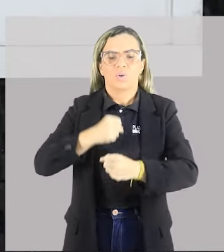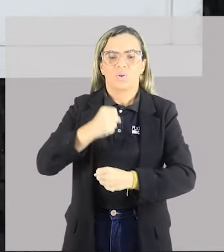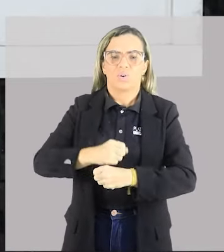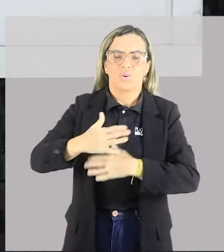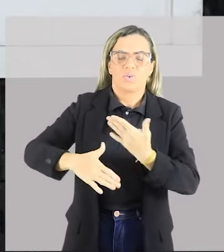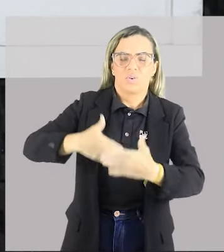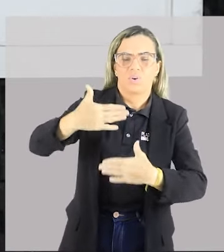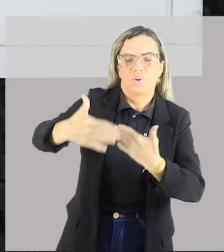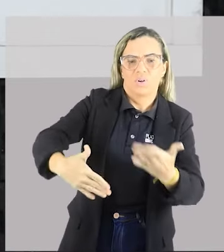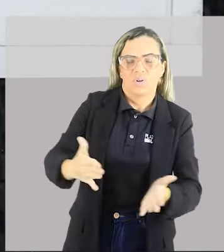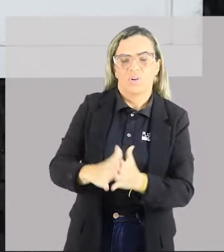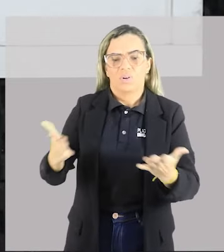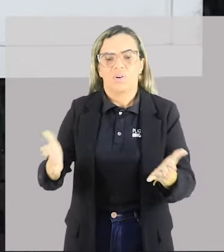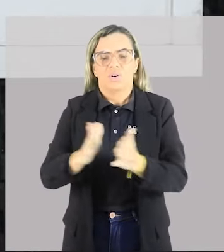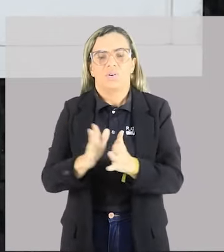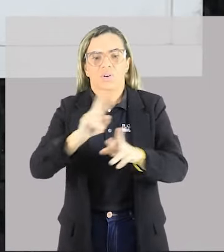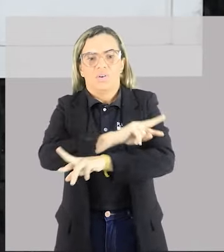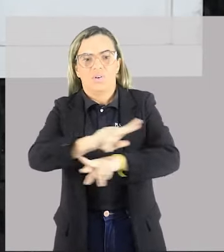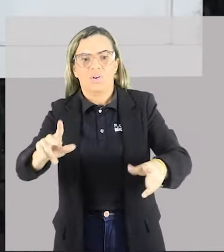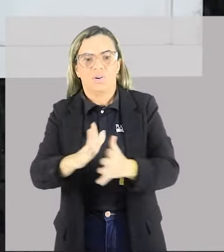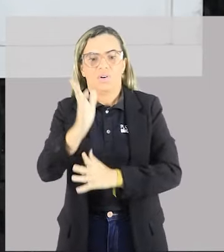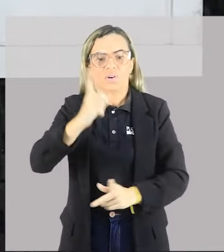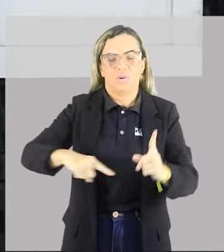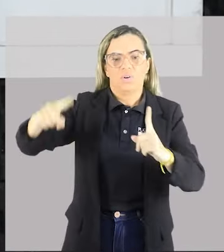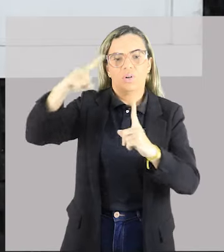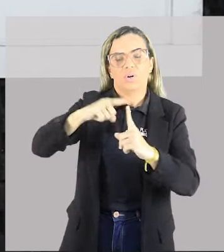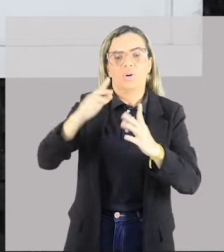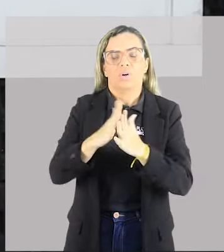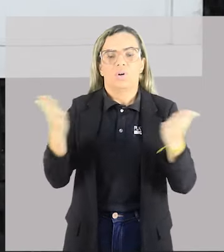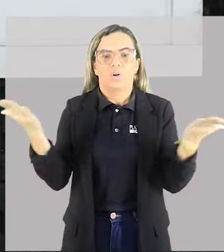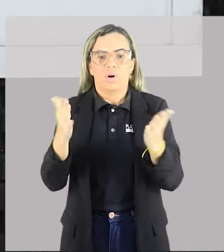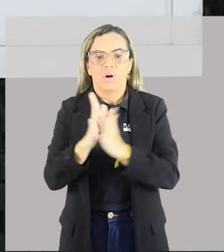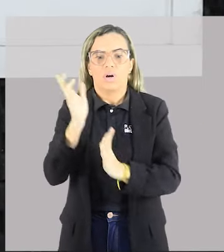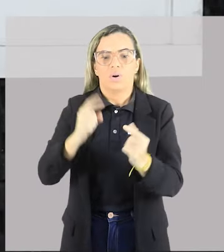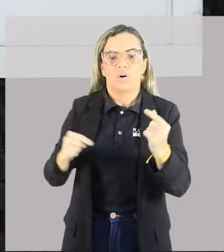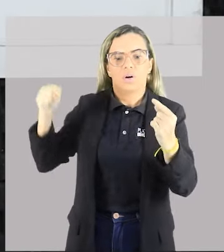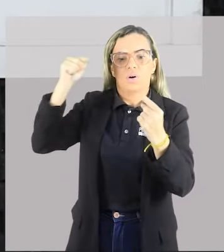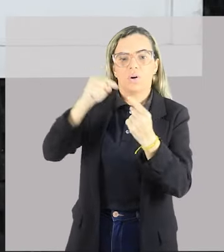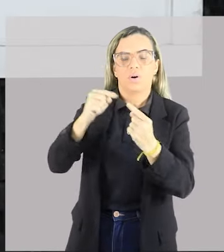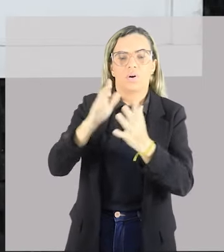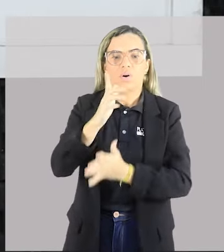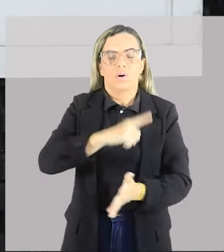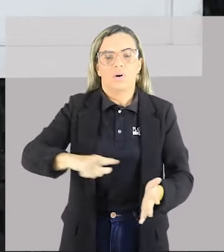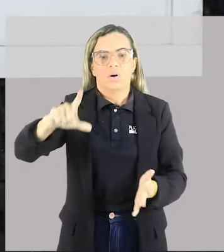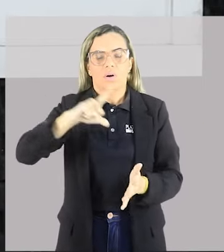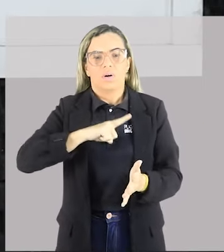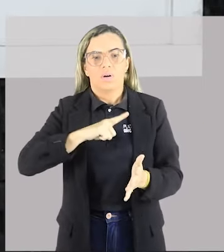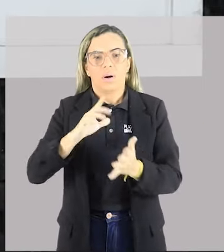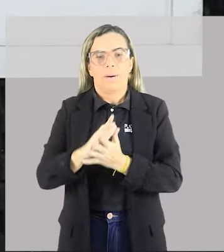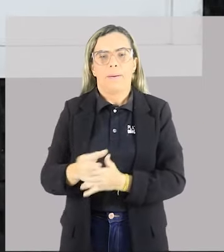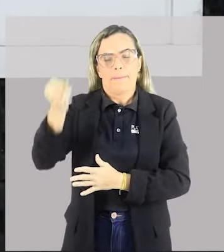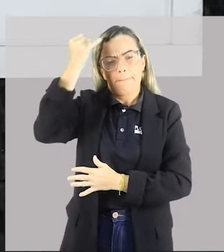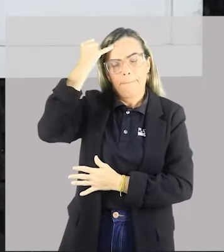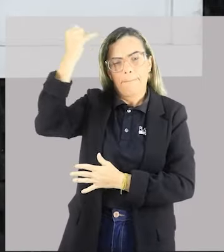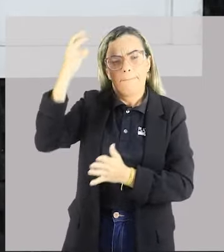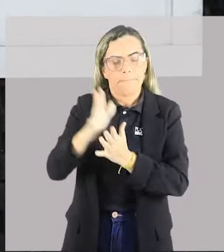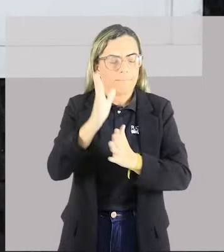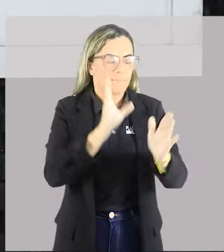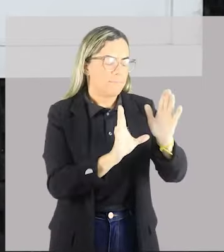existir vários tipos de função e aqui na aula de hoje Qual o objetivo da gente ter e a ideia o